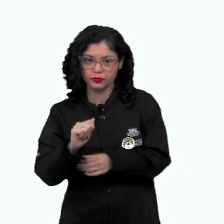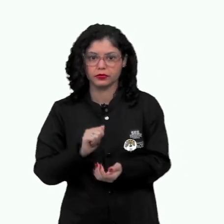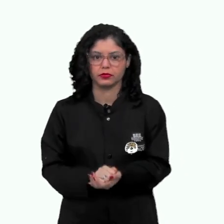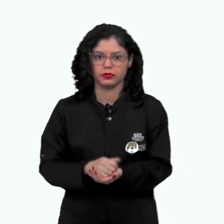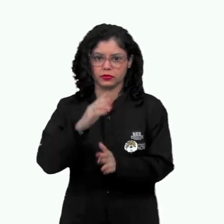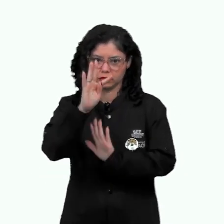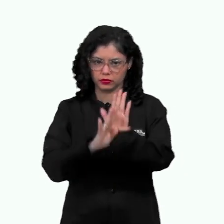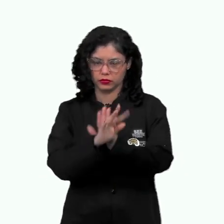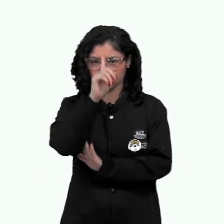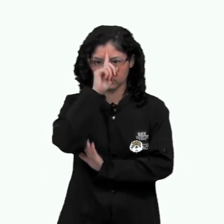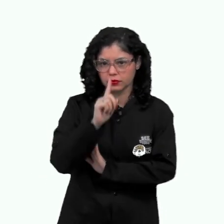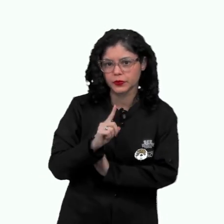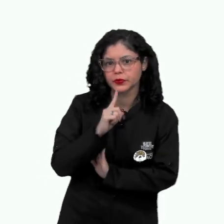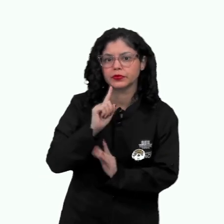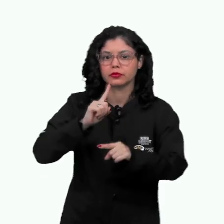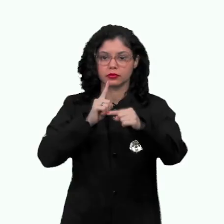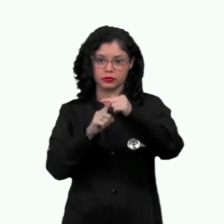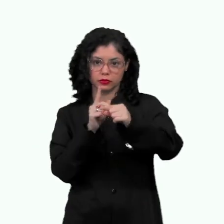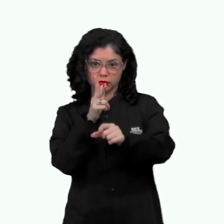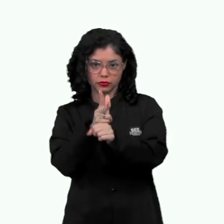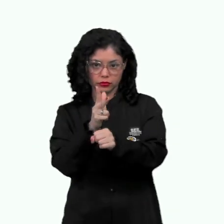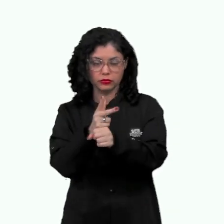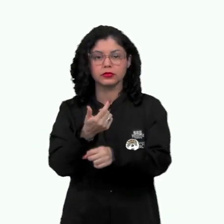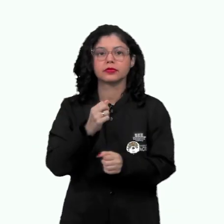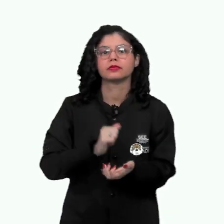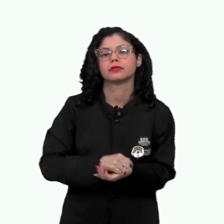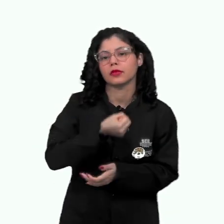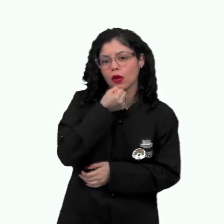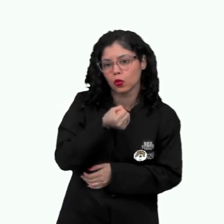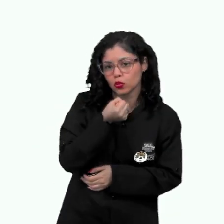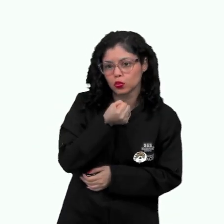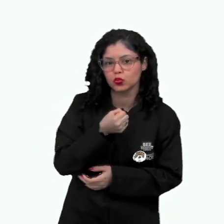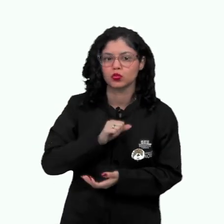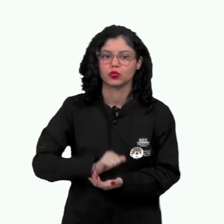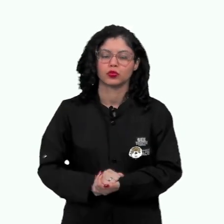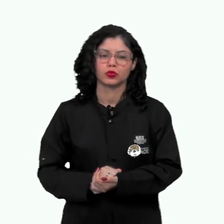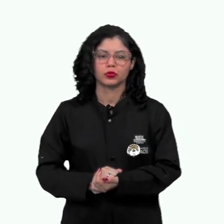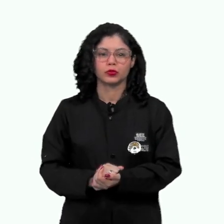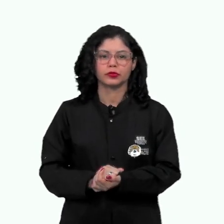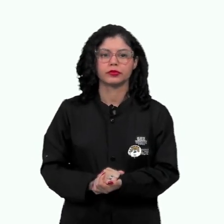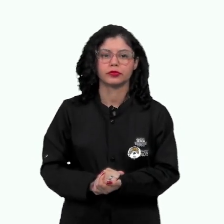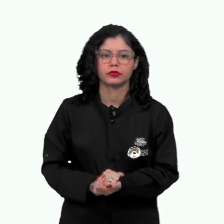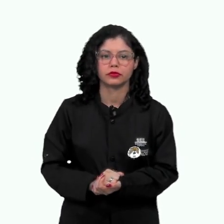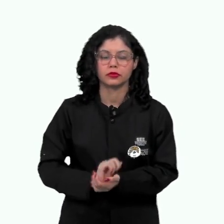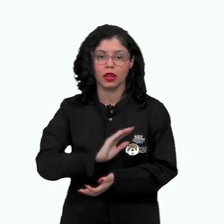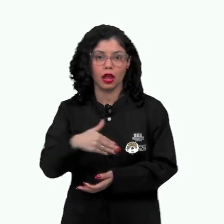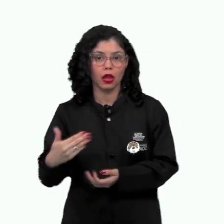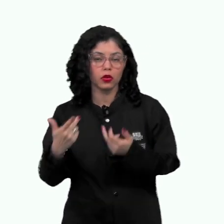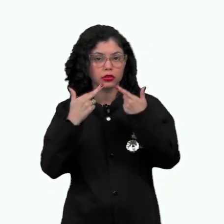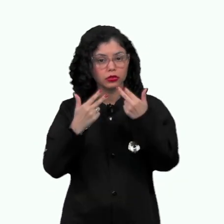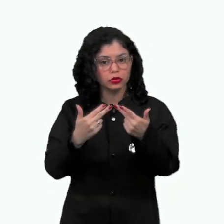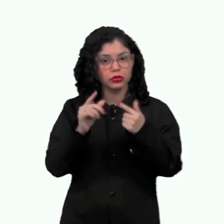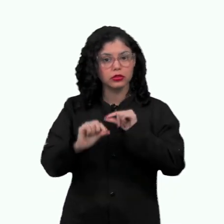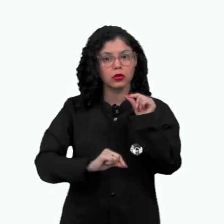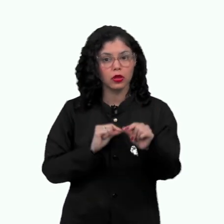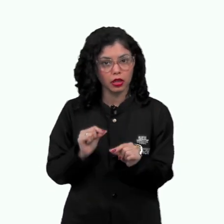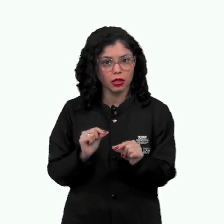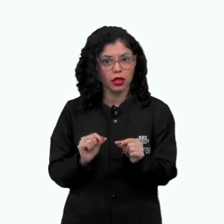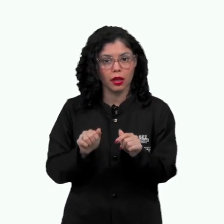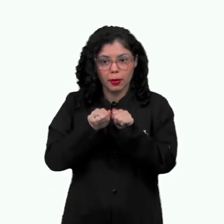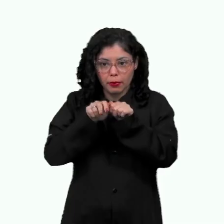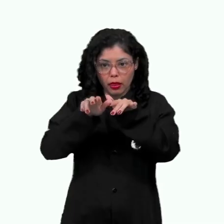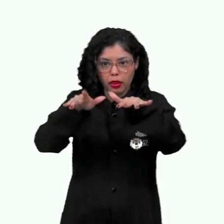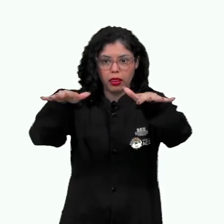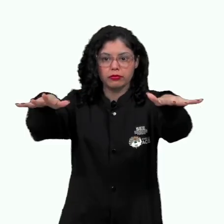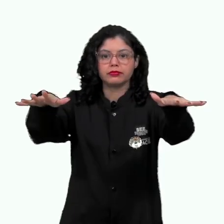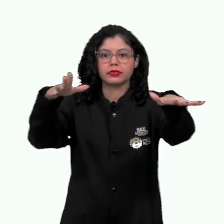texto mais imagem, vídeo mais áudio. É quando a notícia ela é